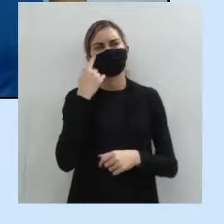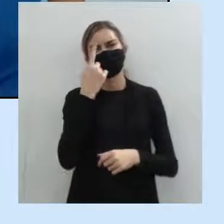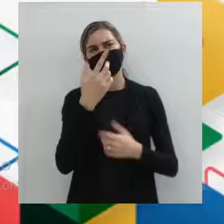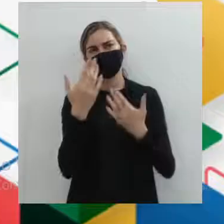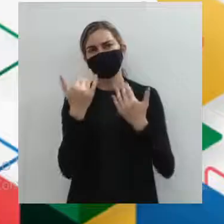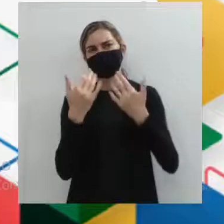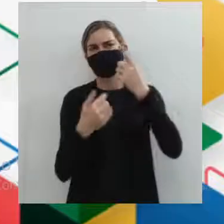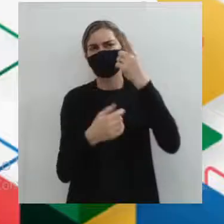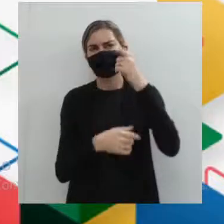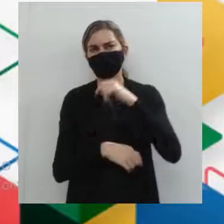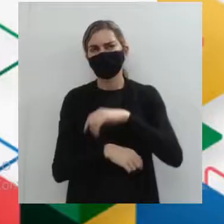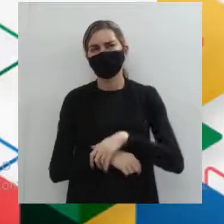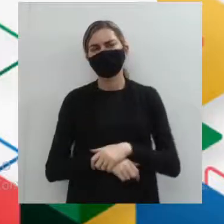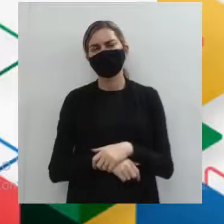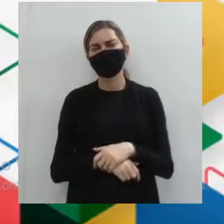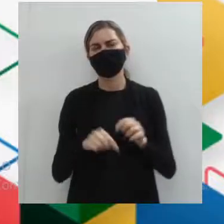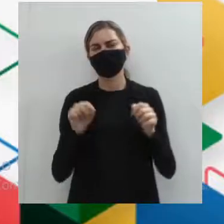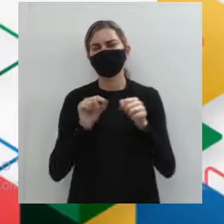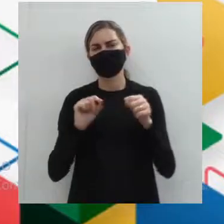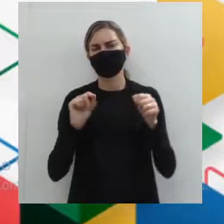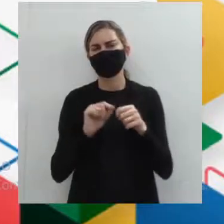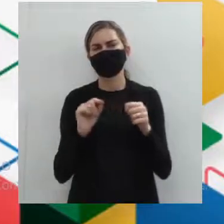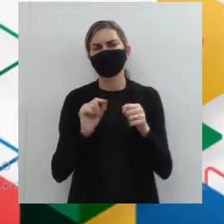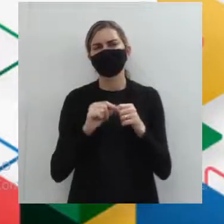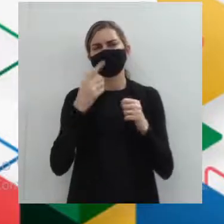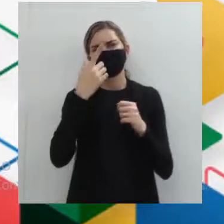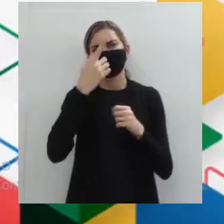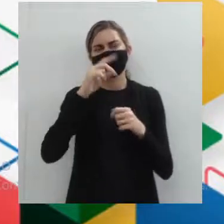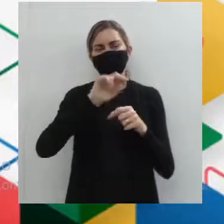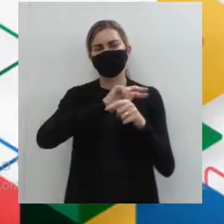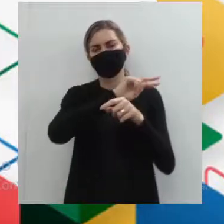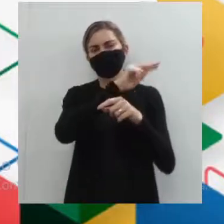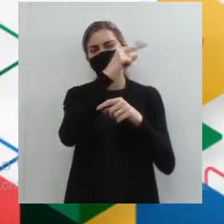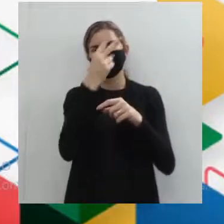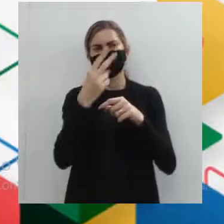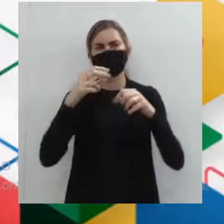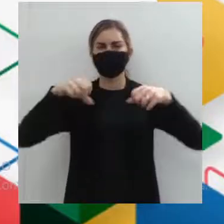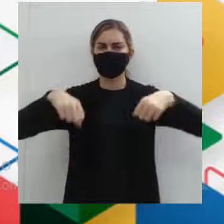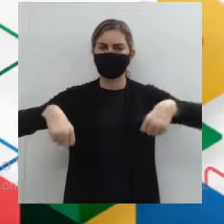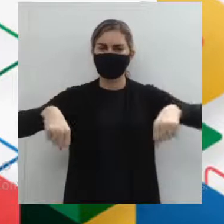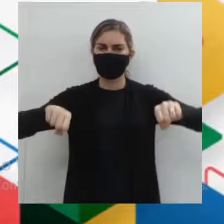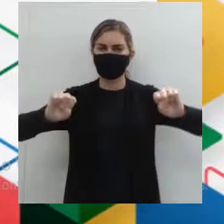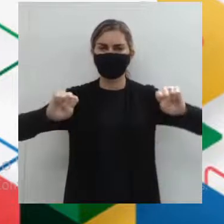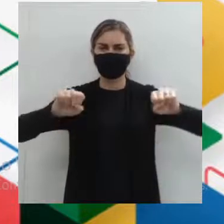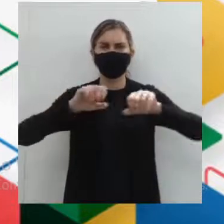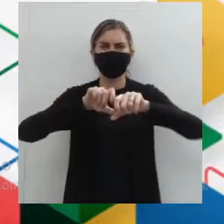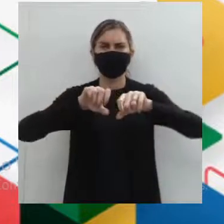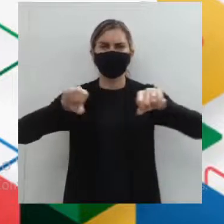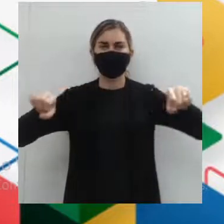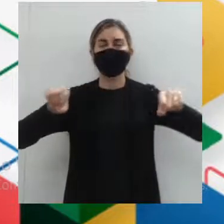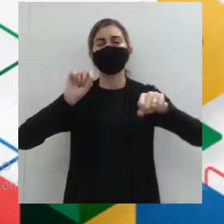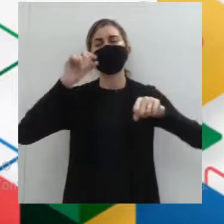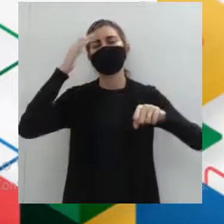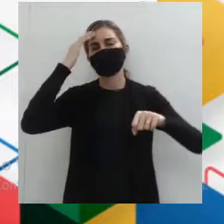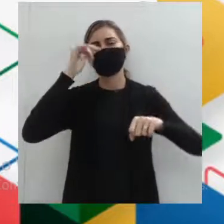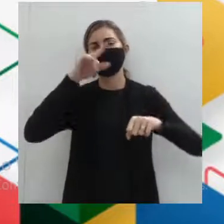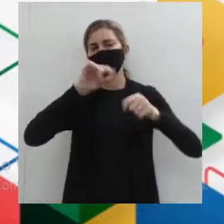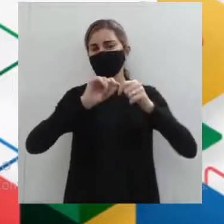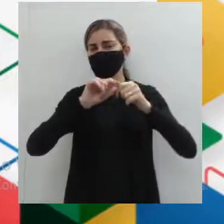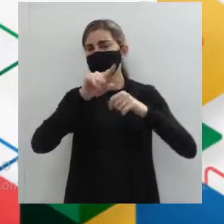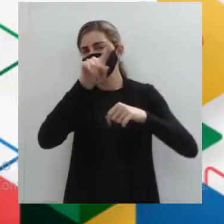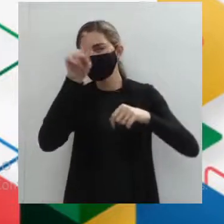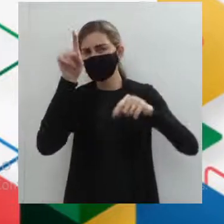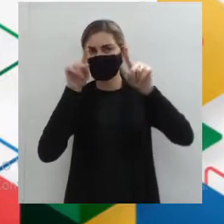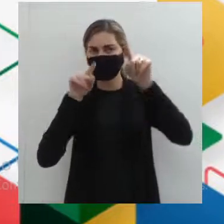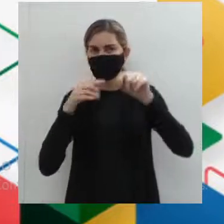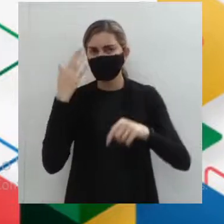jovem aqui à esquerda fazendo uma manobra no slackline. Gente, quem aí sabe fazer manobras